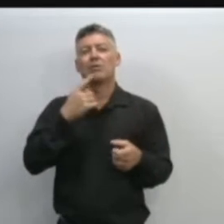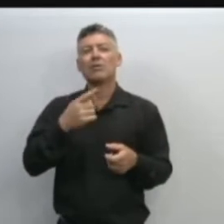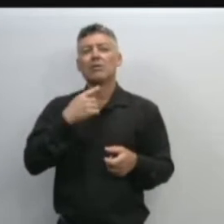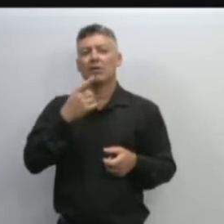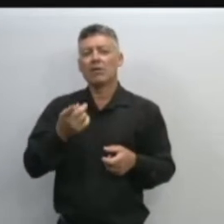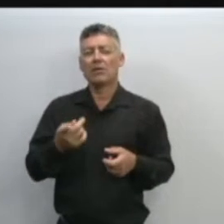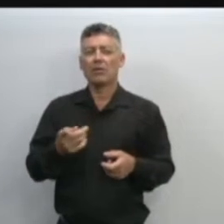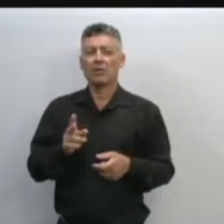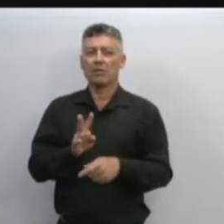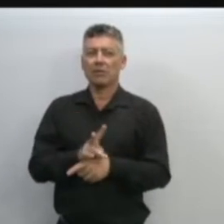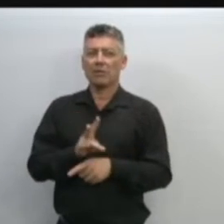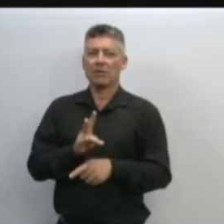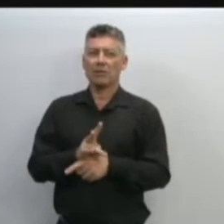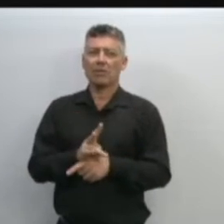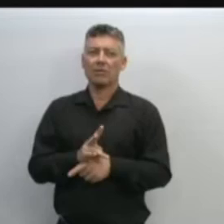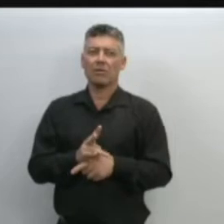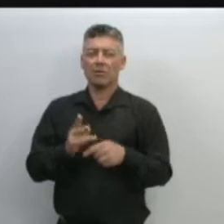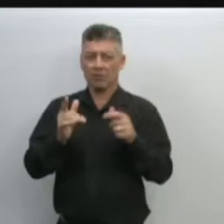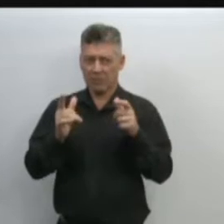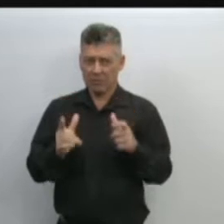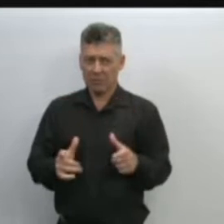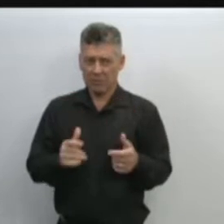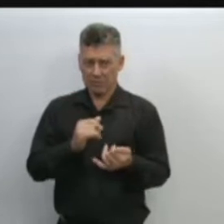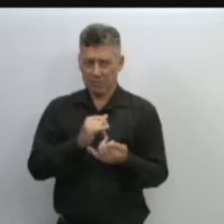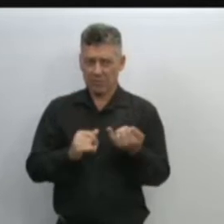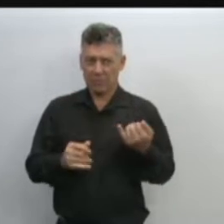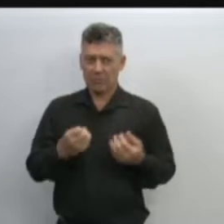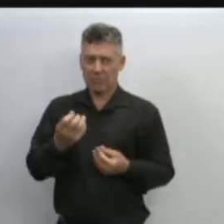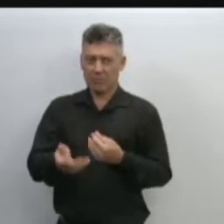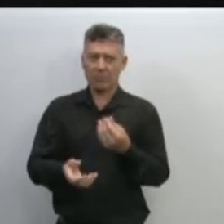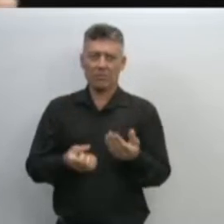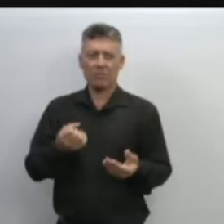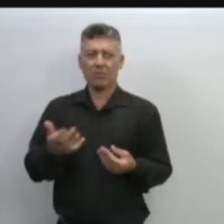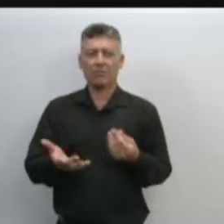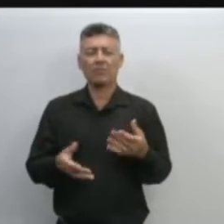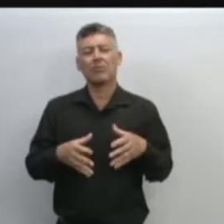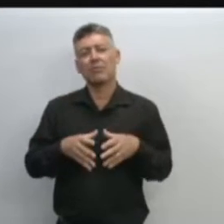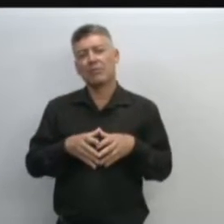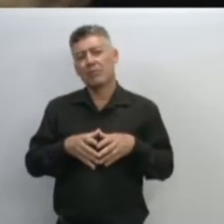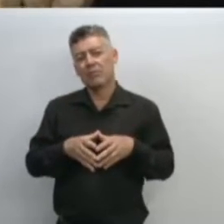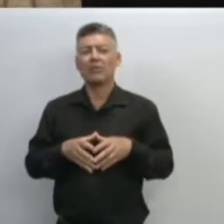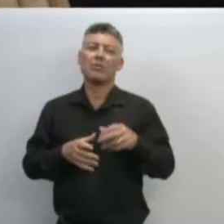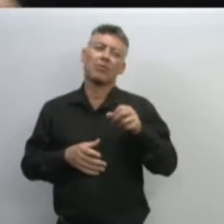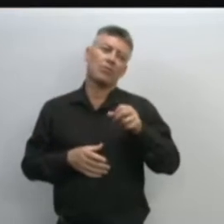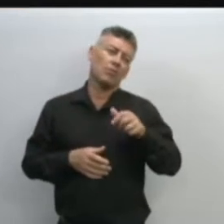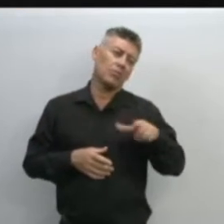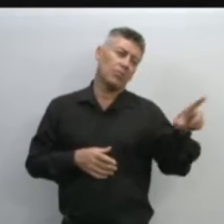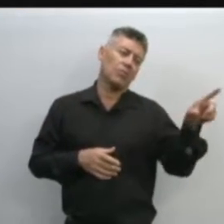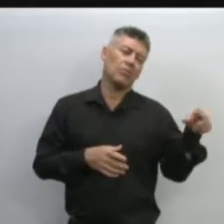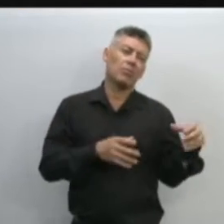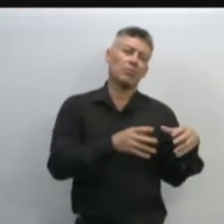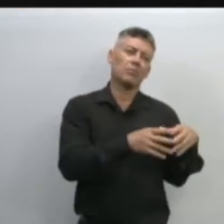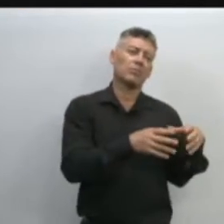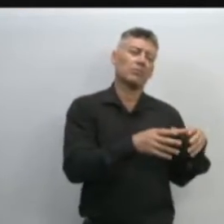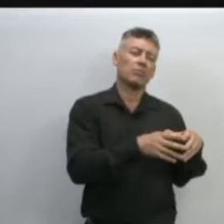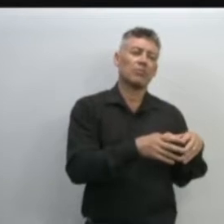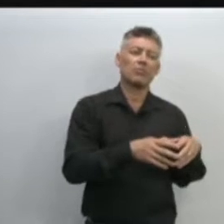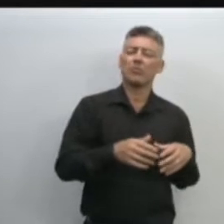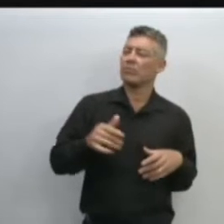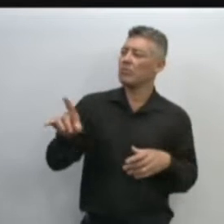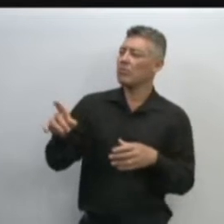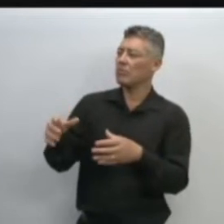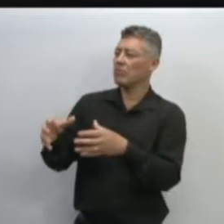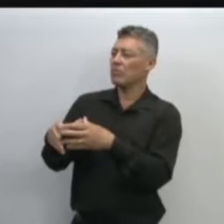os abrigos. Tem que ser através de doação, seja do seu mandato, seja do mandato do vereador Eribaldo, seja do mandato de